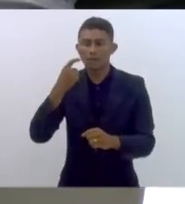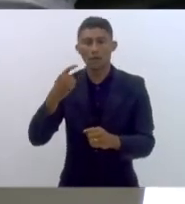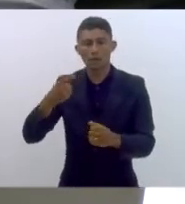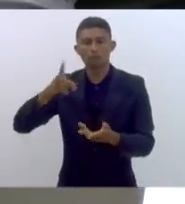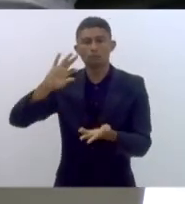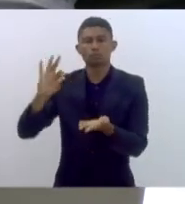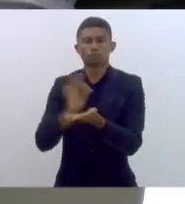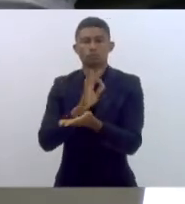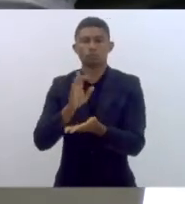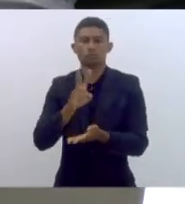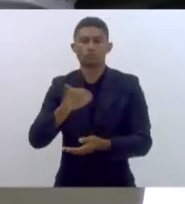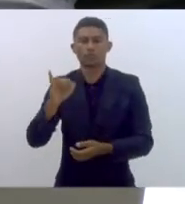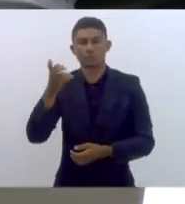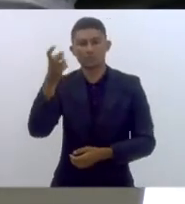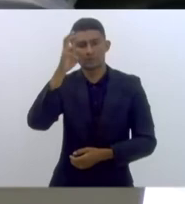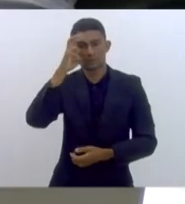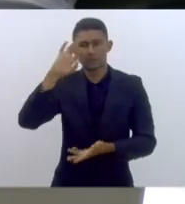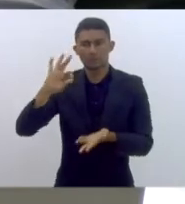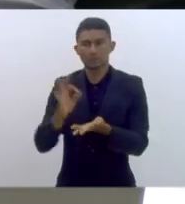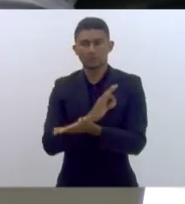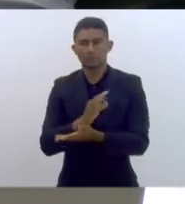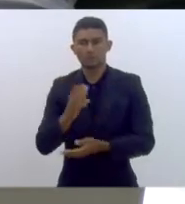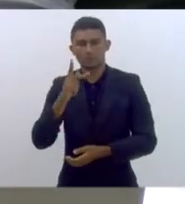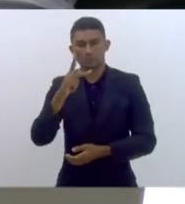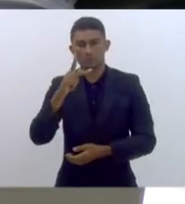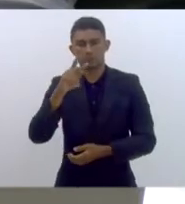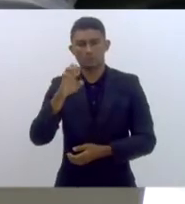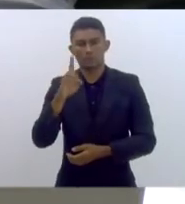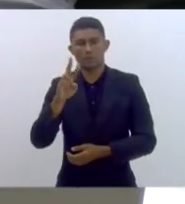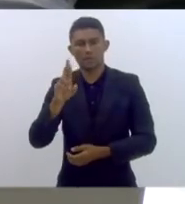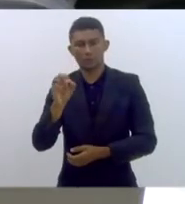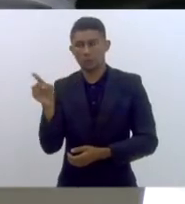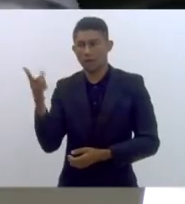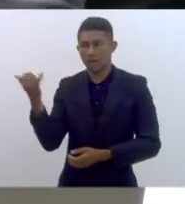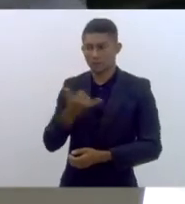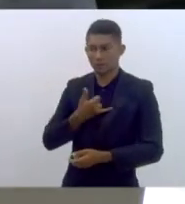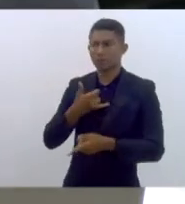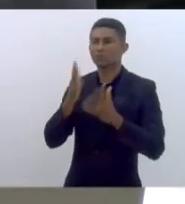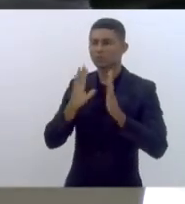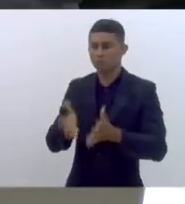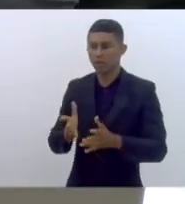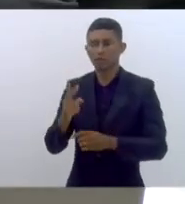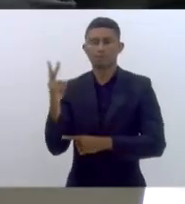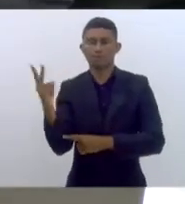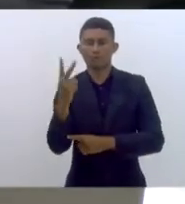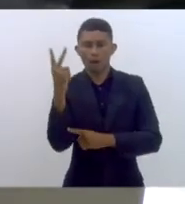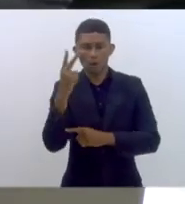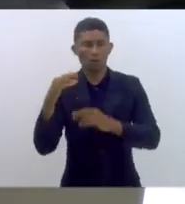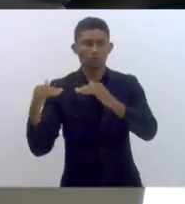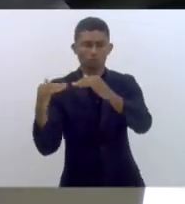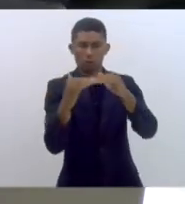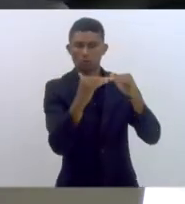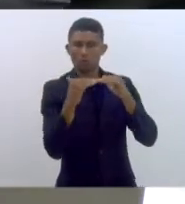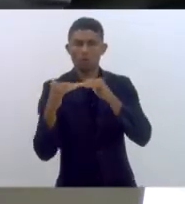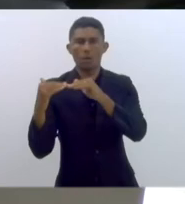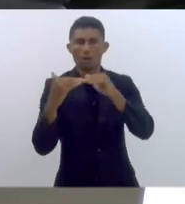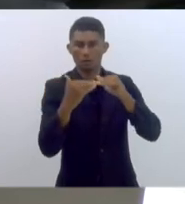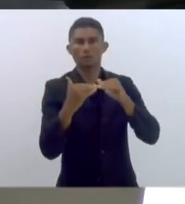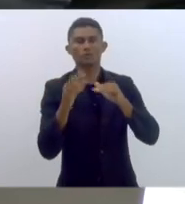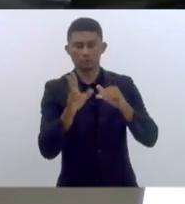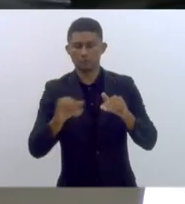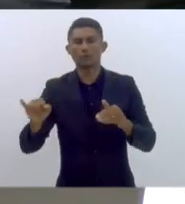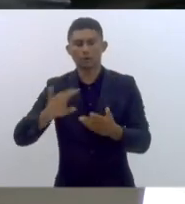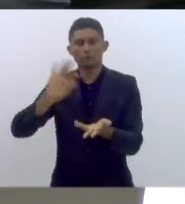quinta-feira. Ah, então o Pedro está até me dizendo aqui que já foi feita a conciliação, que os valores já estão de acordo com os termos